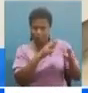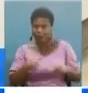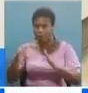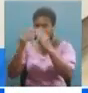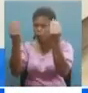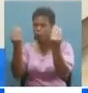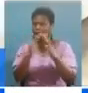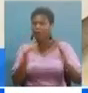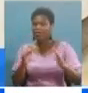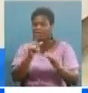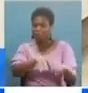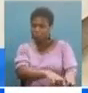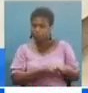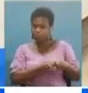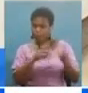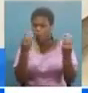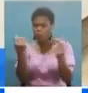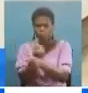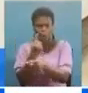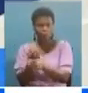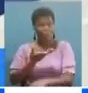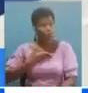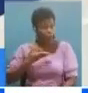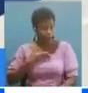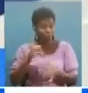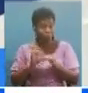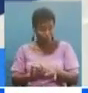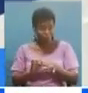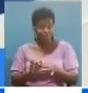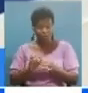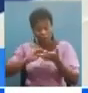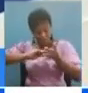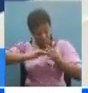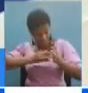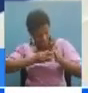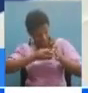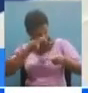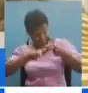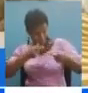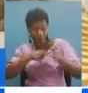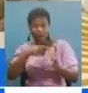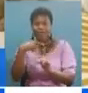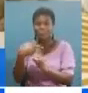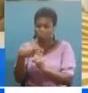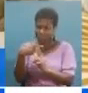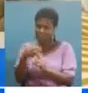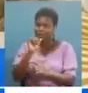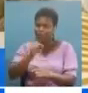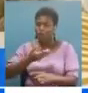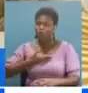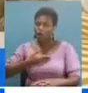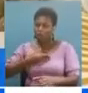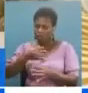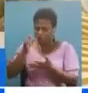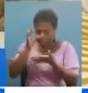tendo sido apreendidos vários produtos estupefacientes submetidos a testes reagiram positivamente à cocaína